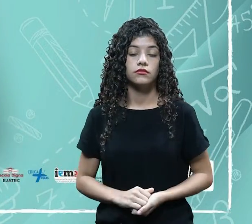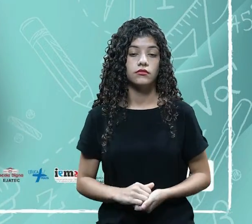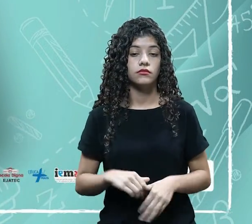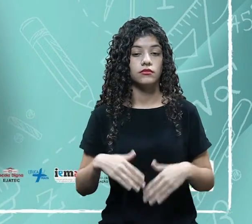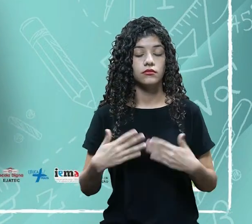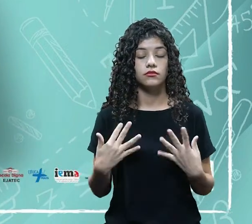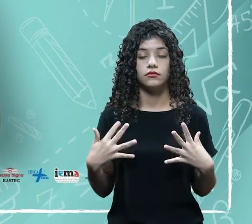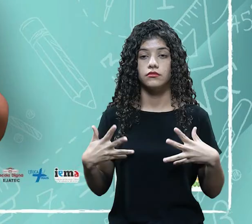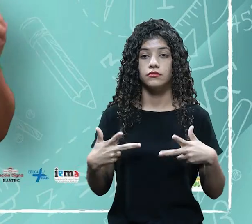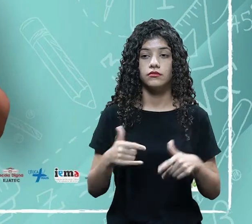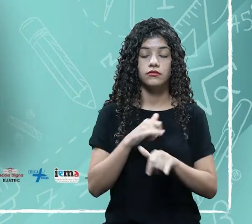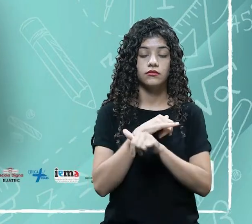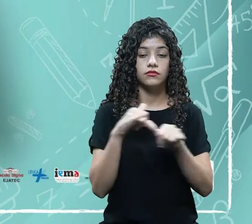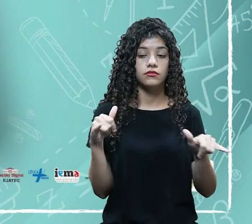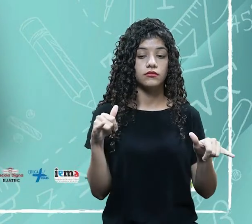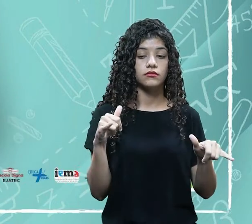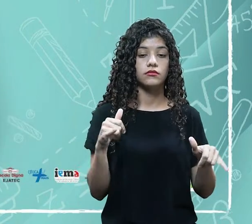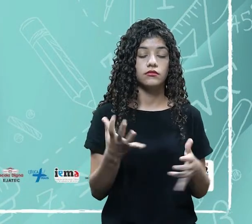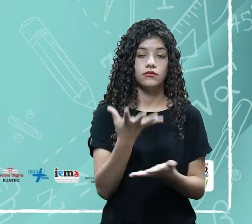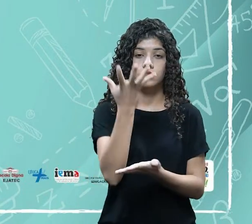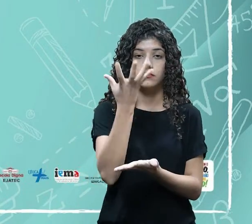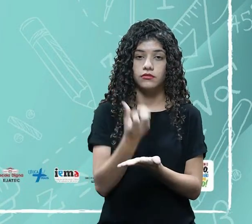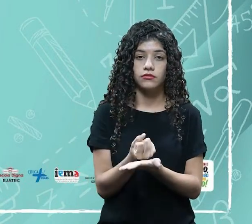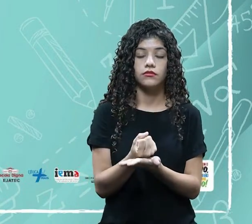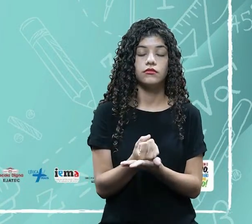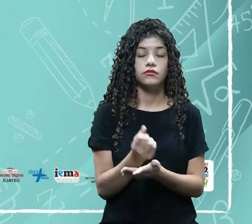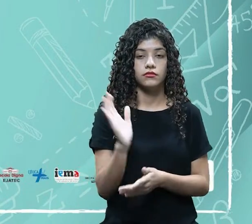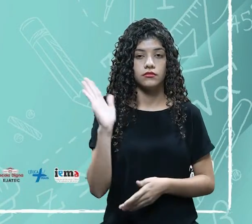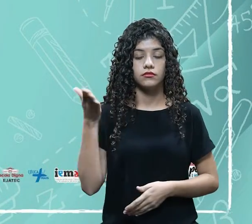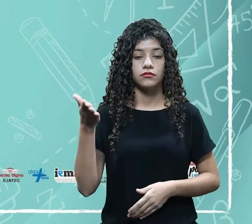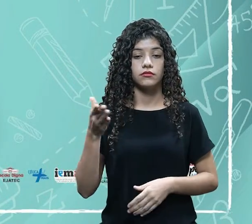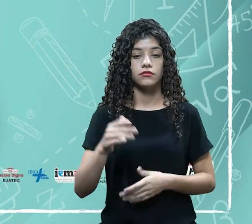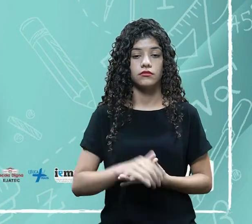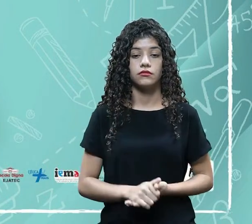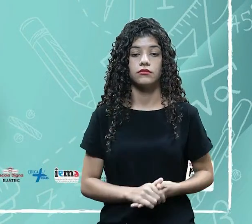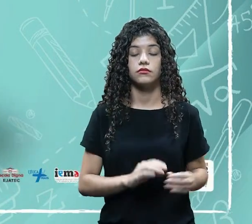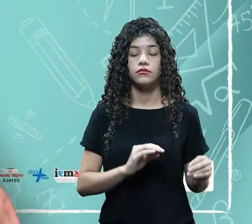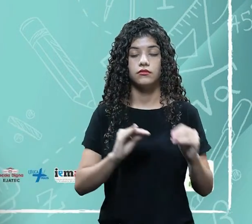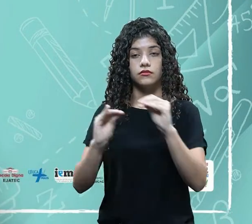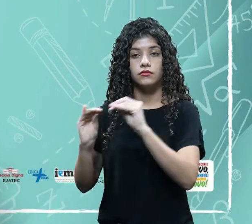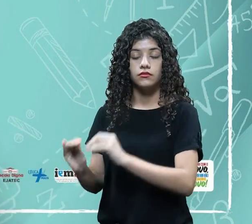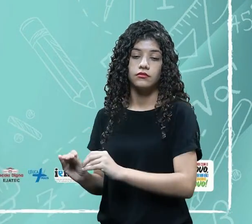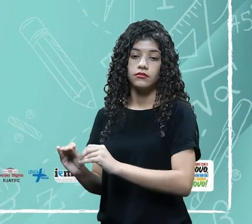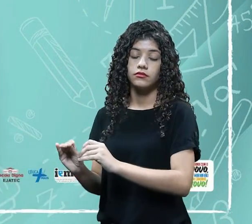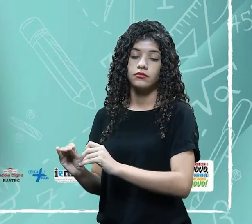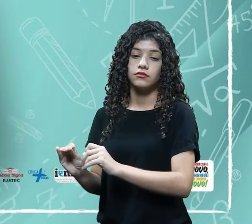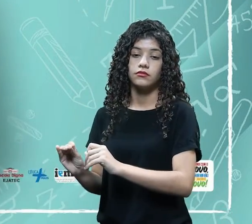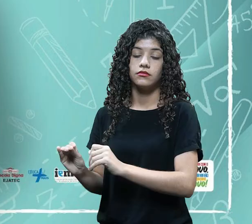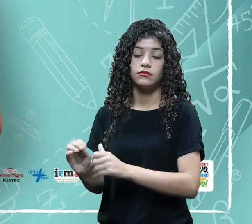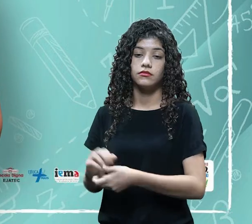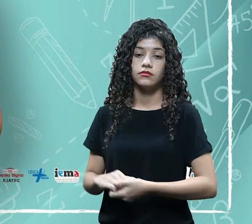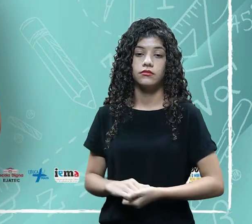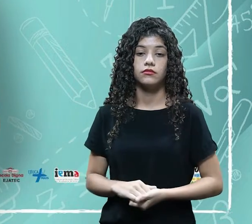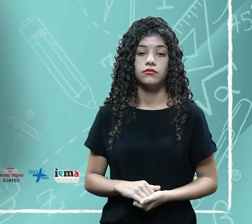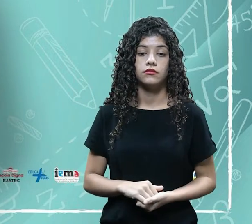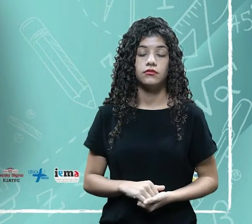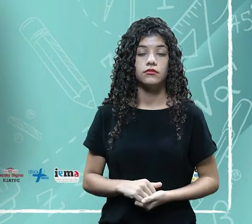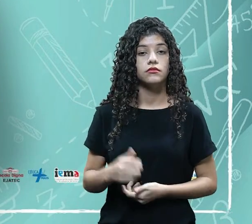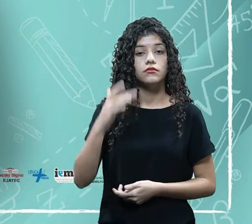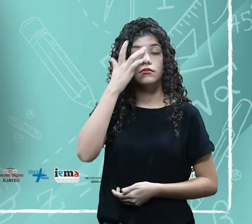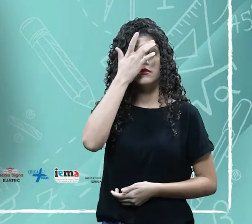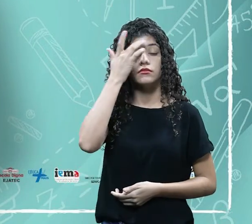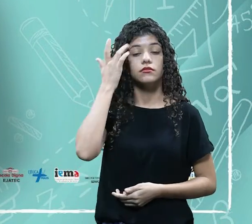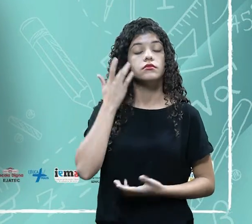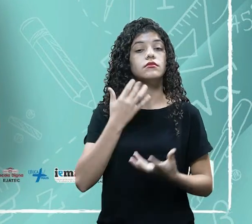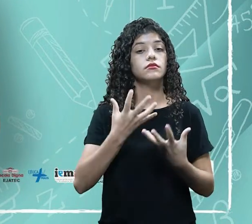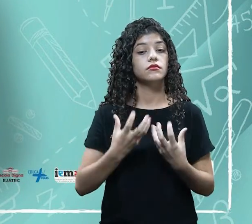bom? Então, todas essas informações, elas já ficam registradas no sistema. E quando eu entrego o documento lá no setor, a